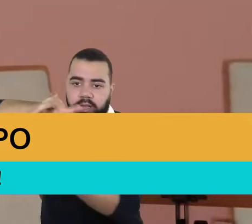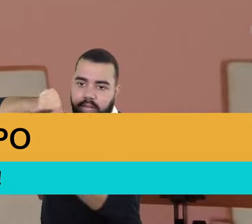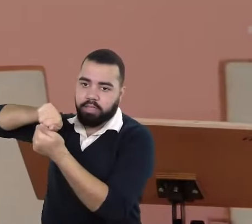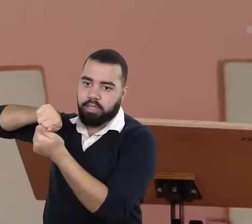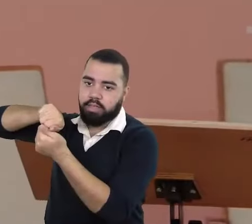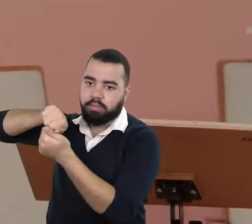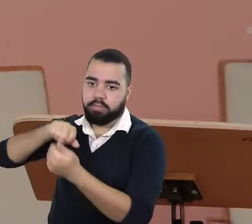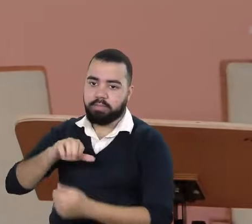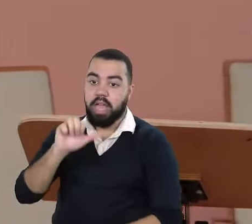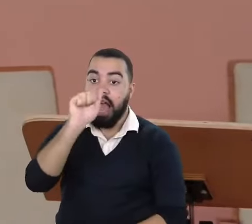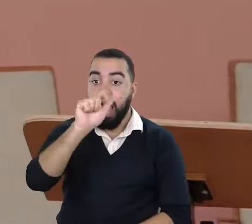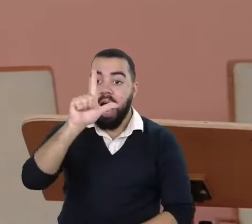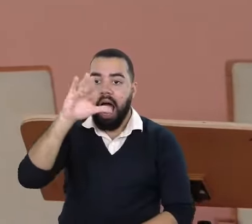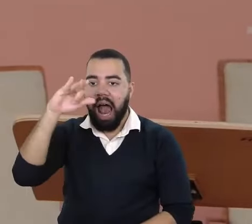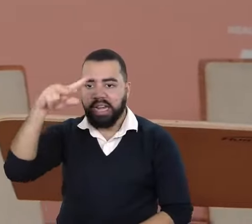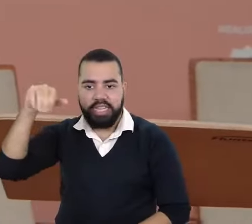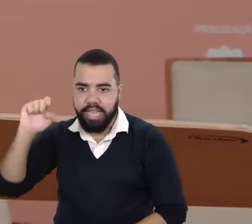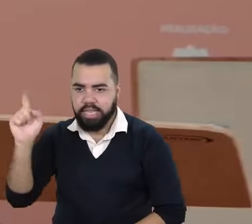tive muitos apelidos.